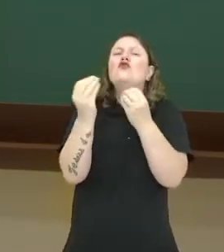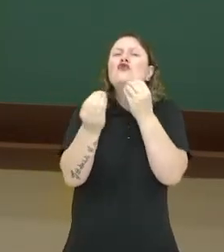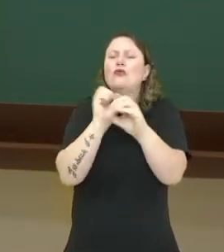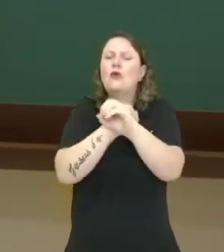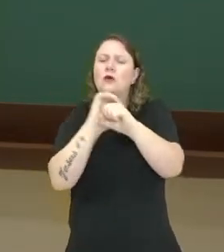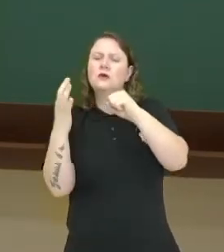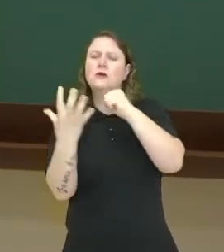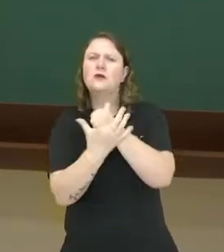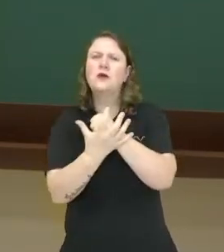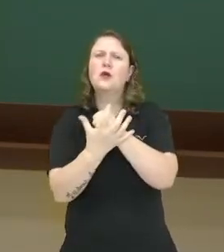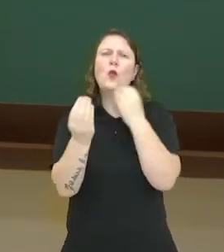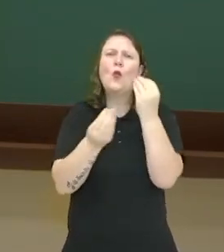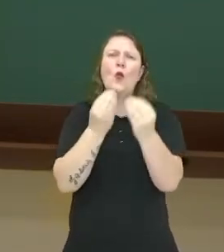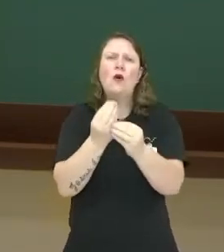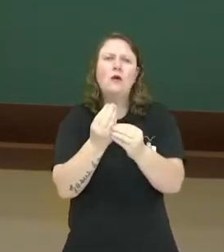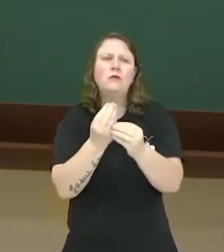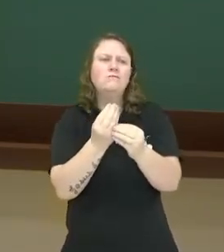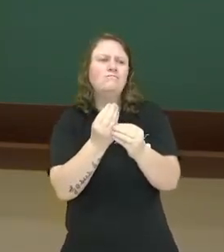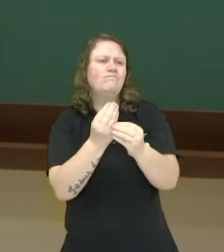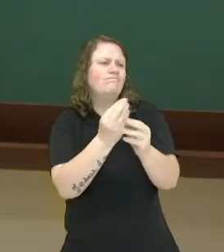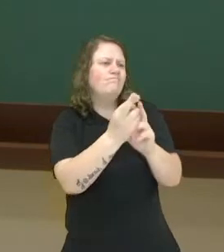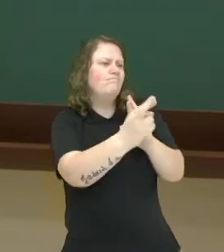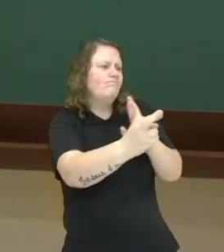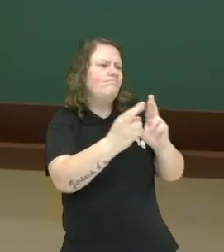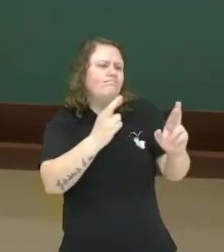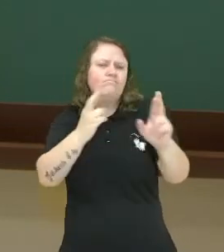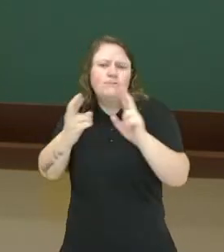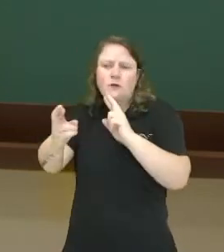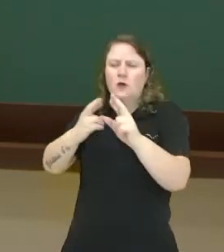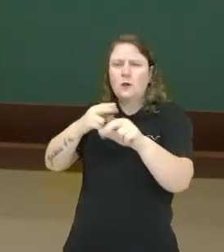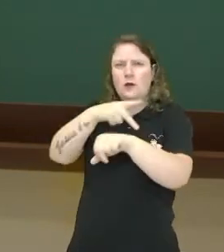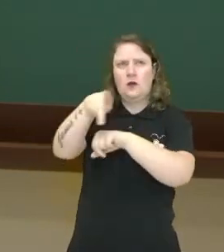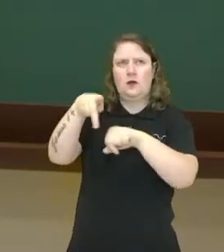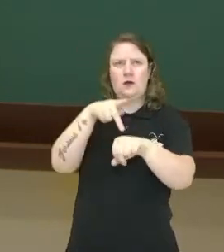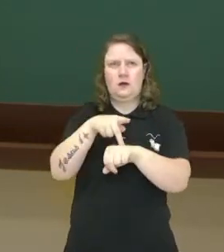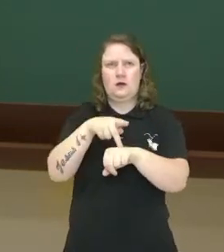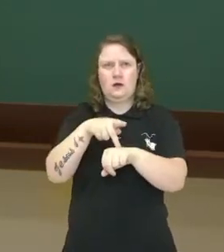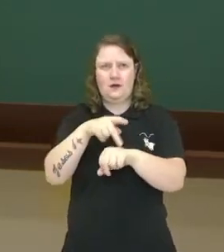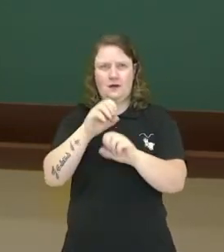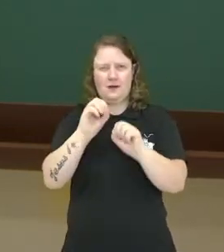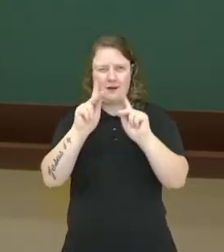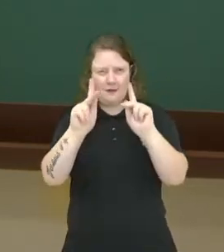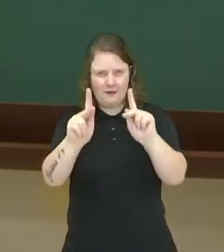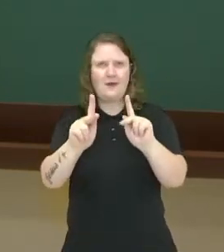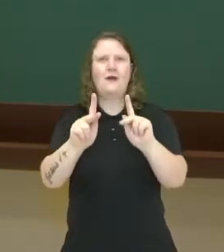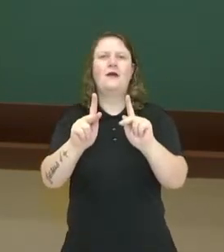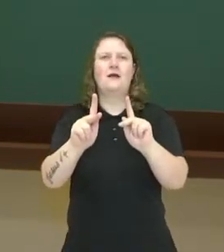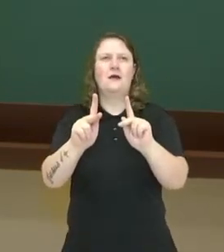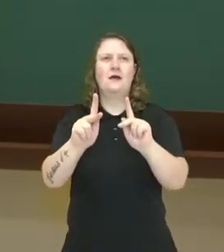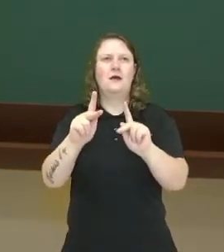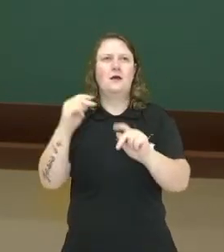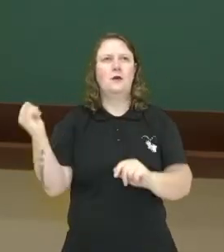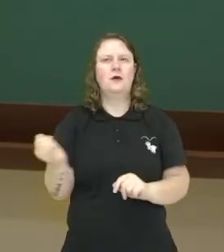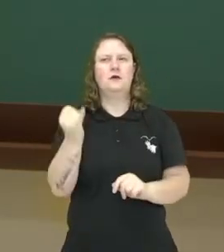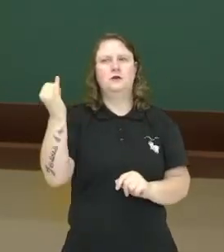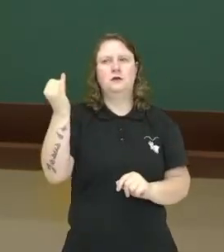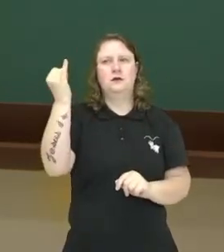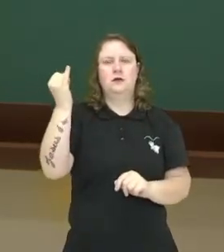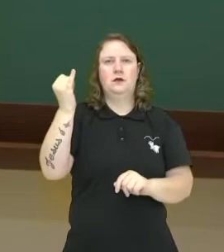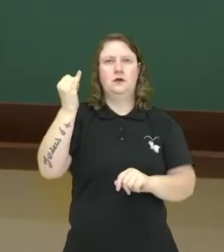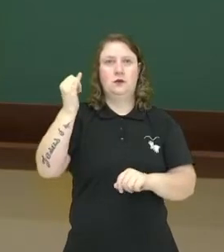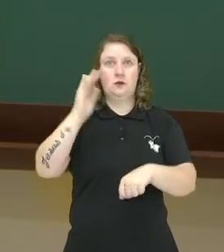eu vou me relacionar com outros países para discutir toda essa questão. Então isso a torna ali importantíssima nesse